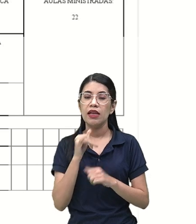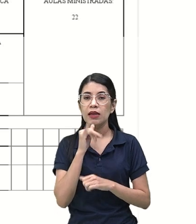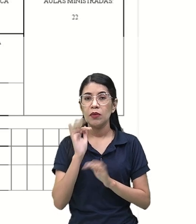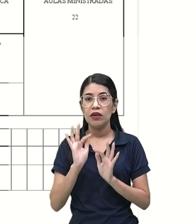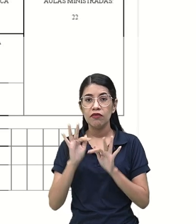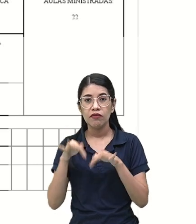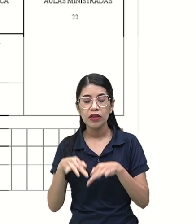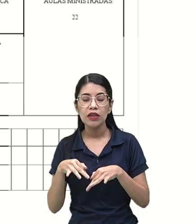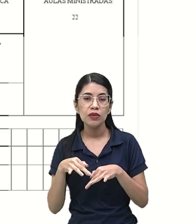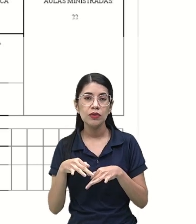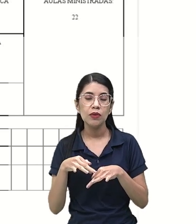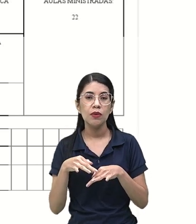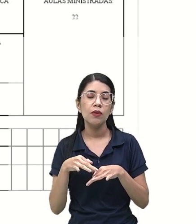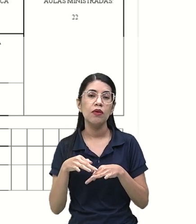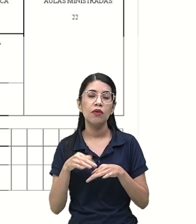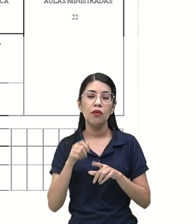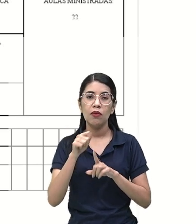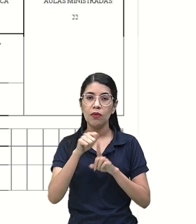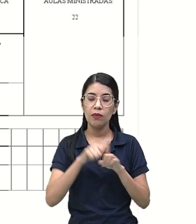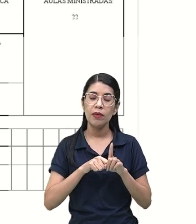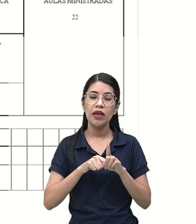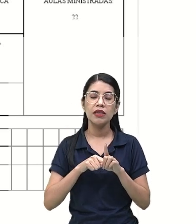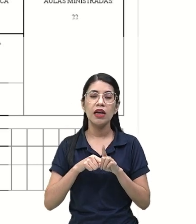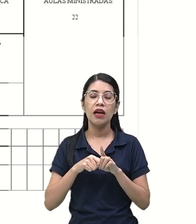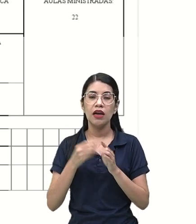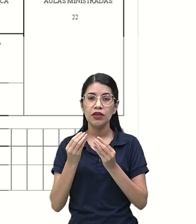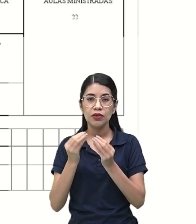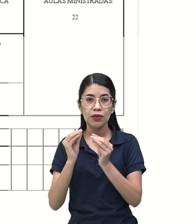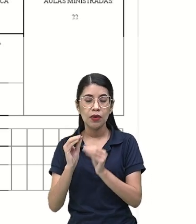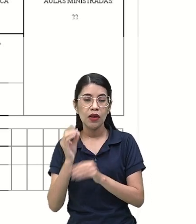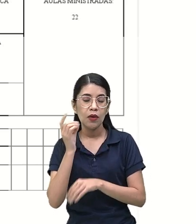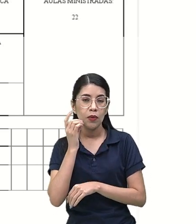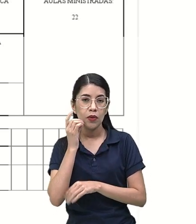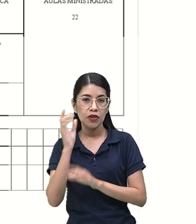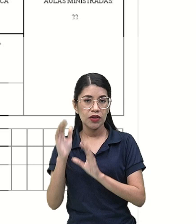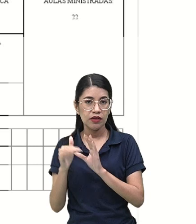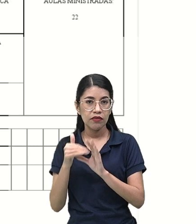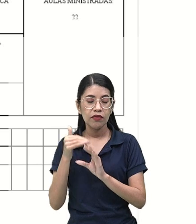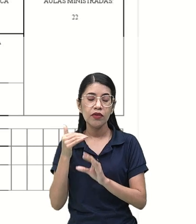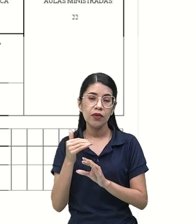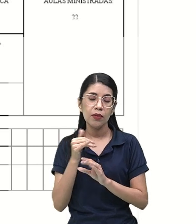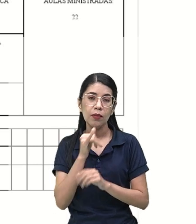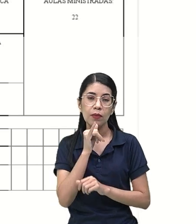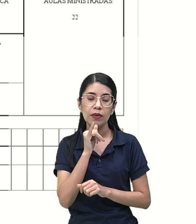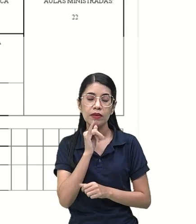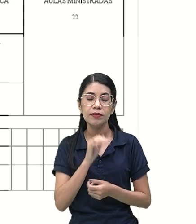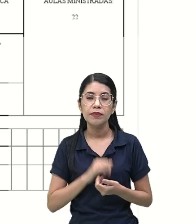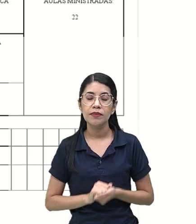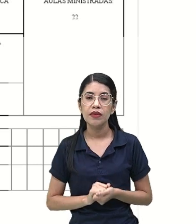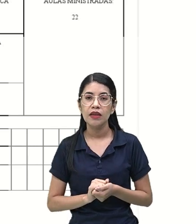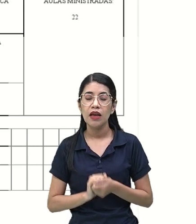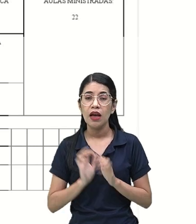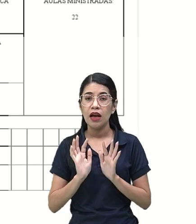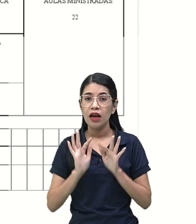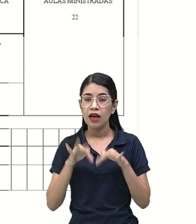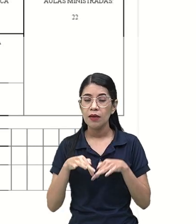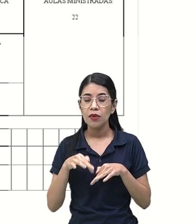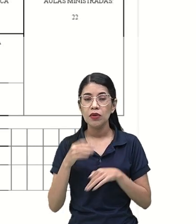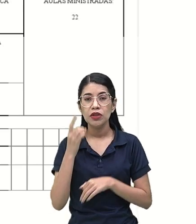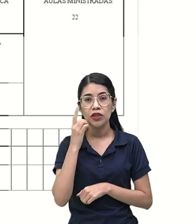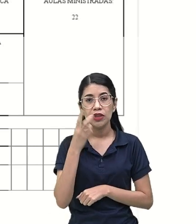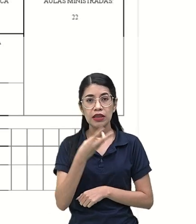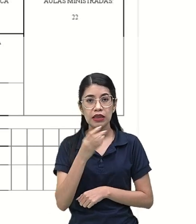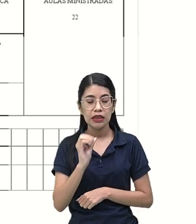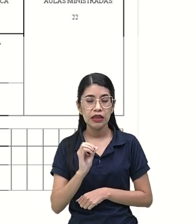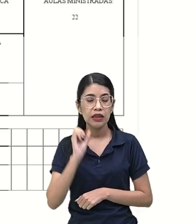gente vai colocar aqui a data que entregou, tá bom? Mas aqui vamos fazer esse exemplo que eu terminei no dia 30 e já consegui encaminhar